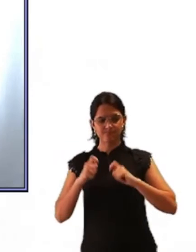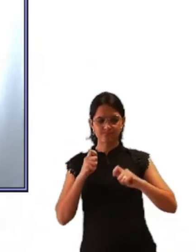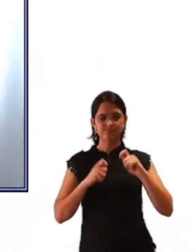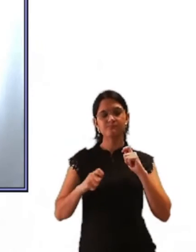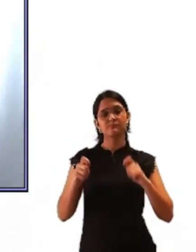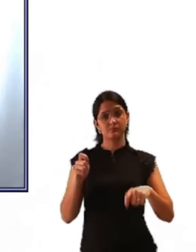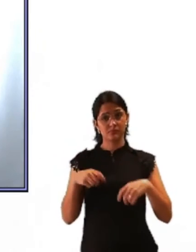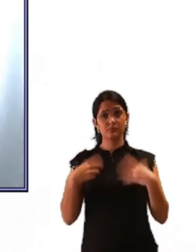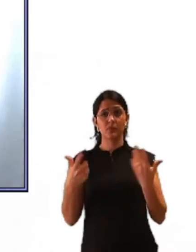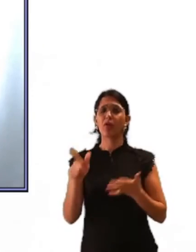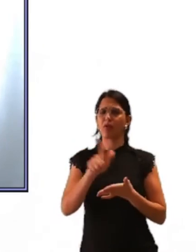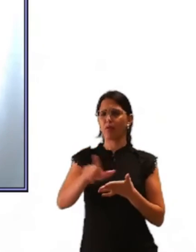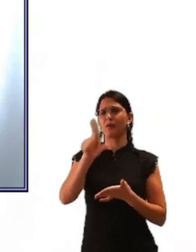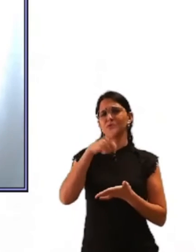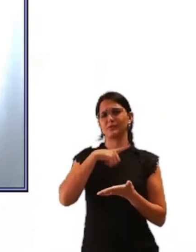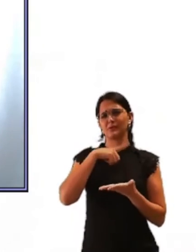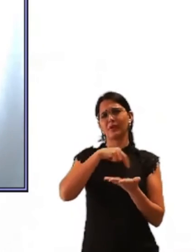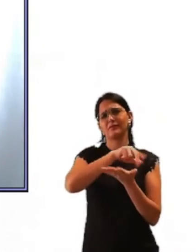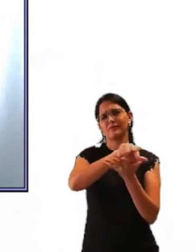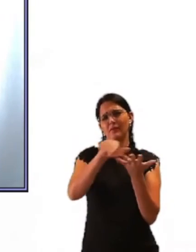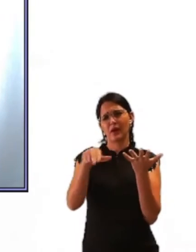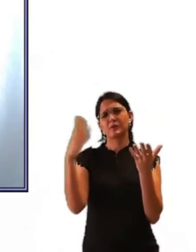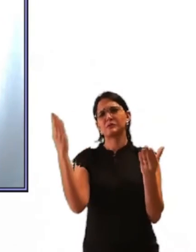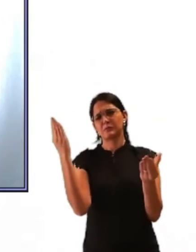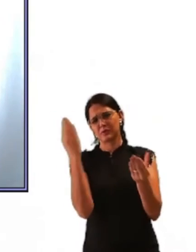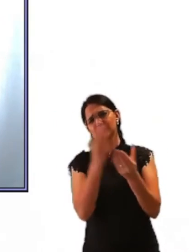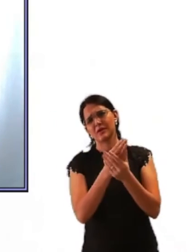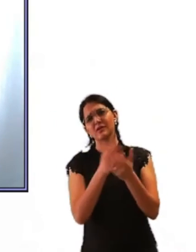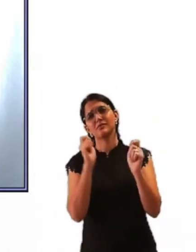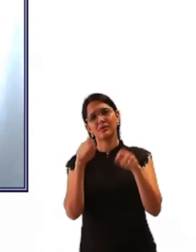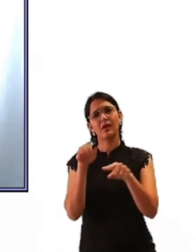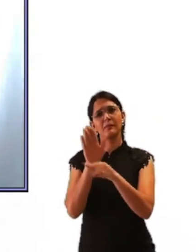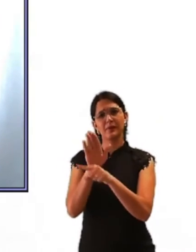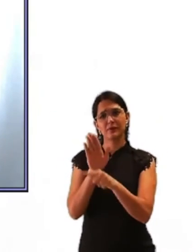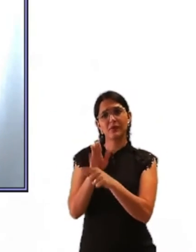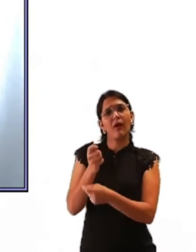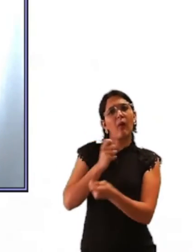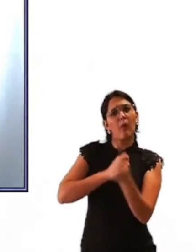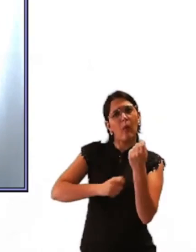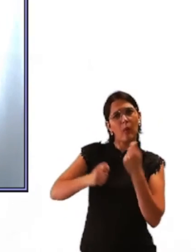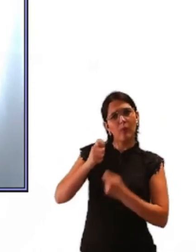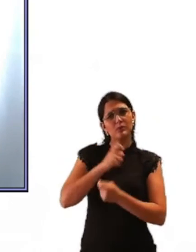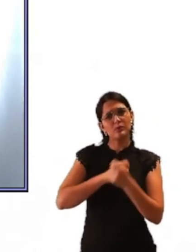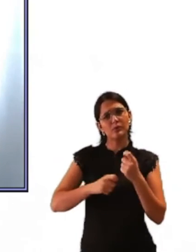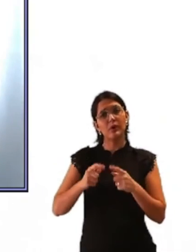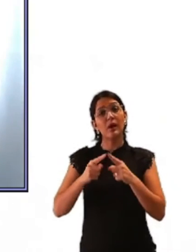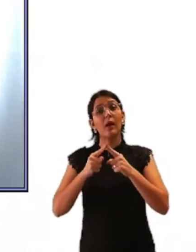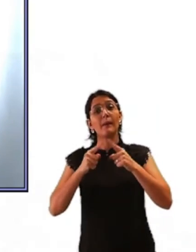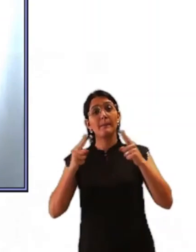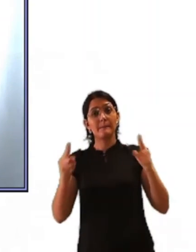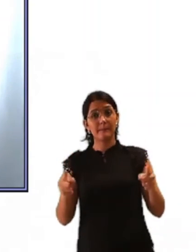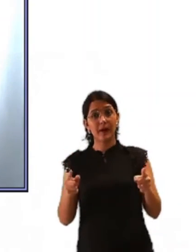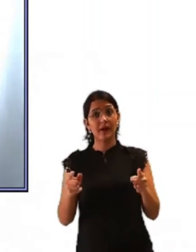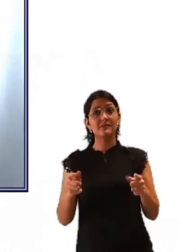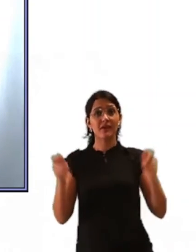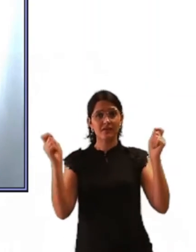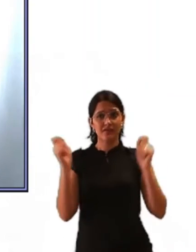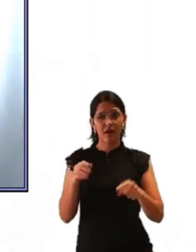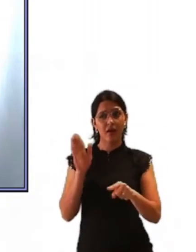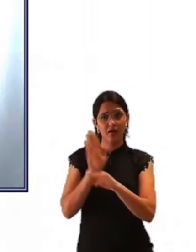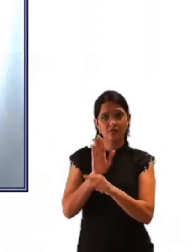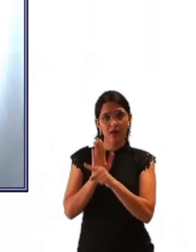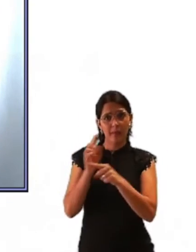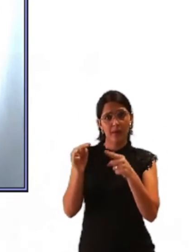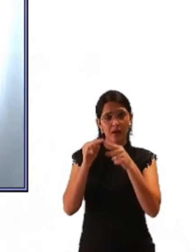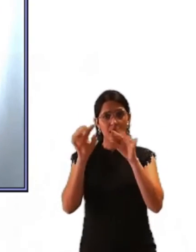mecanismos. Né? Existem mecanismos processuais de controle, mas eles não são satisfatórios do ponto